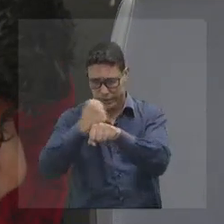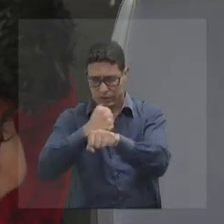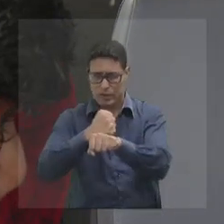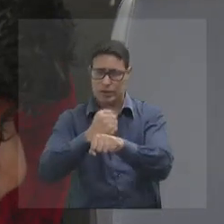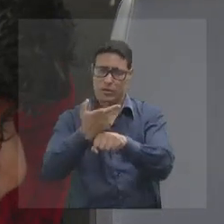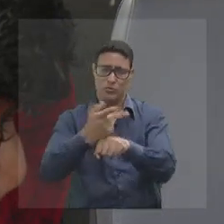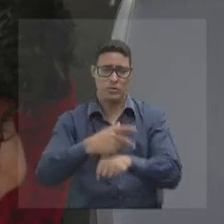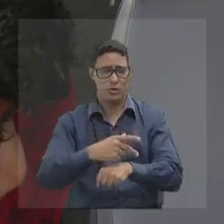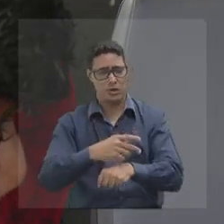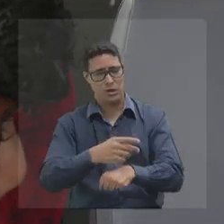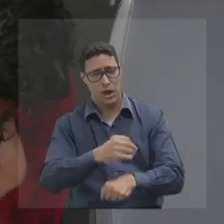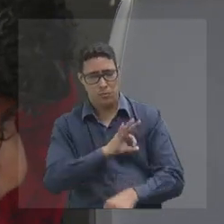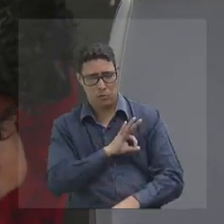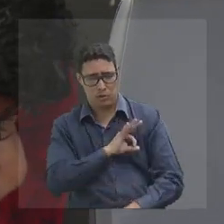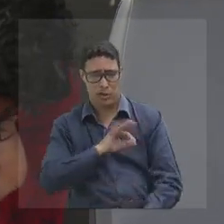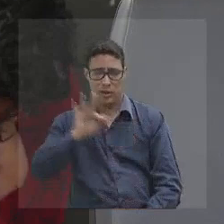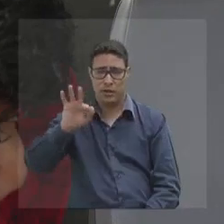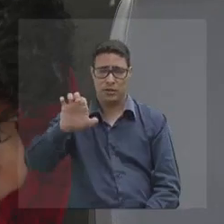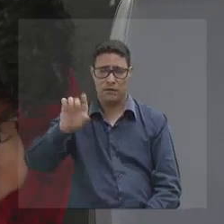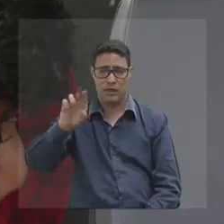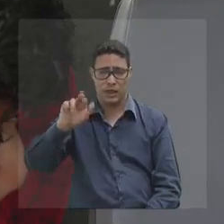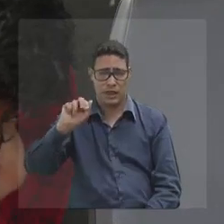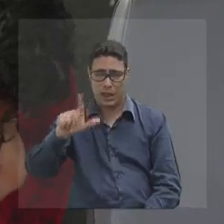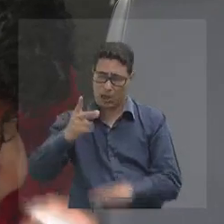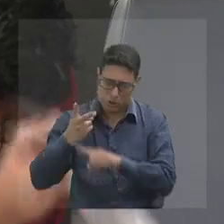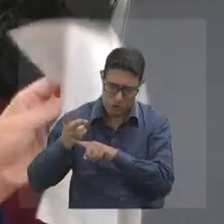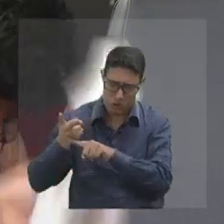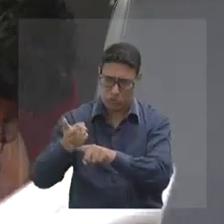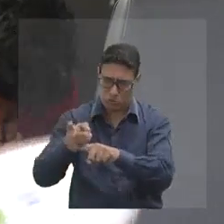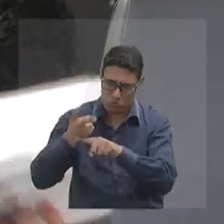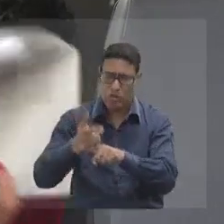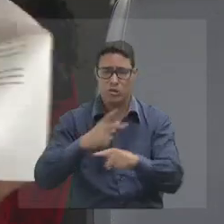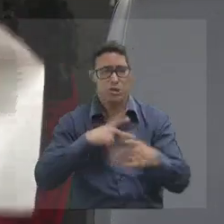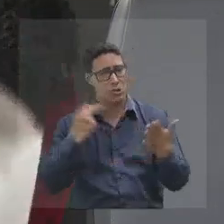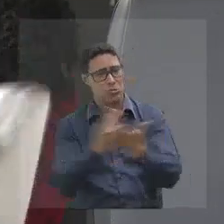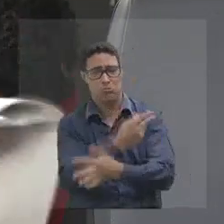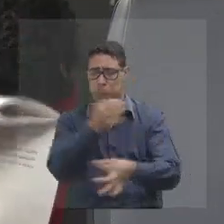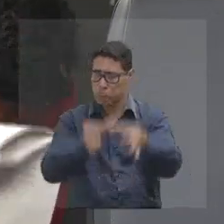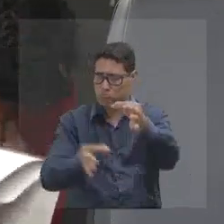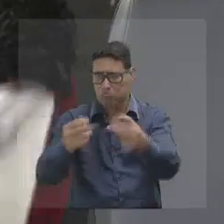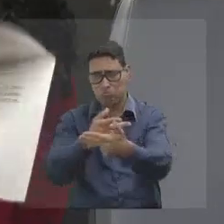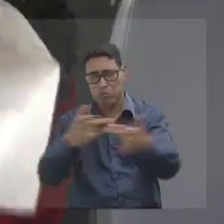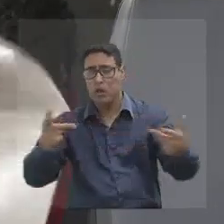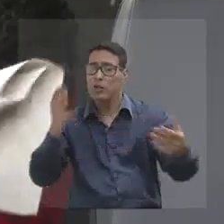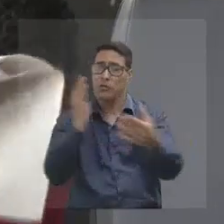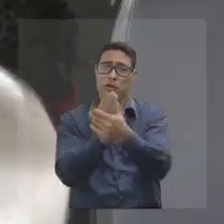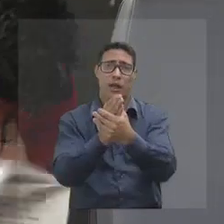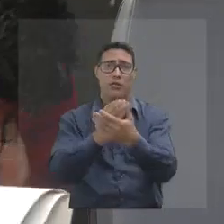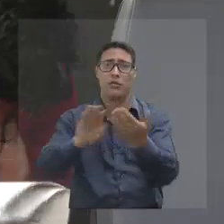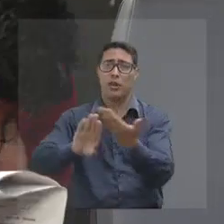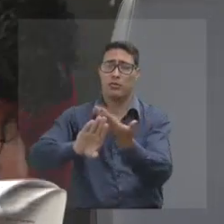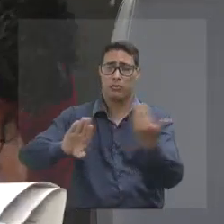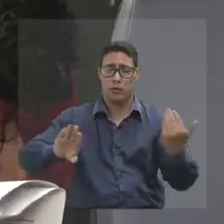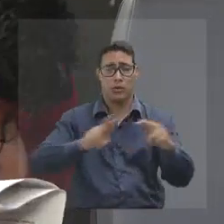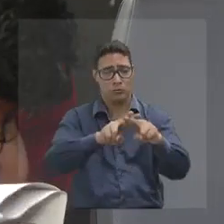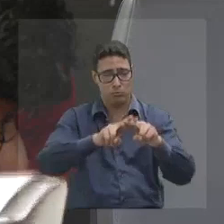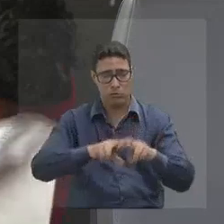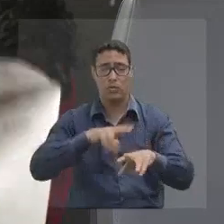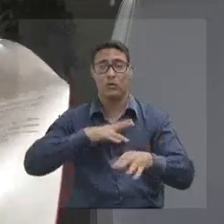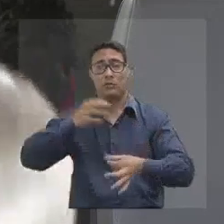na cola dos criminosos ações judiciais já foram feitas esse processo está suspenso por ação da justiça